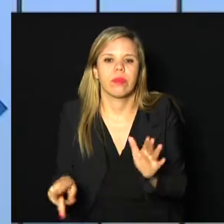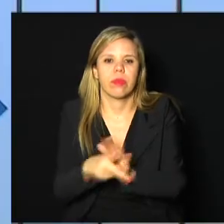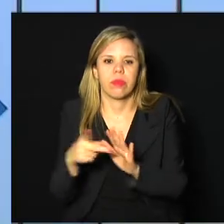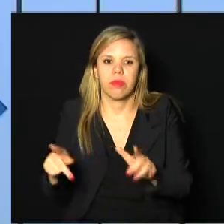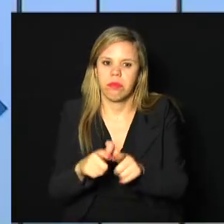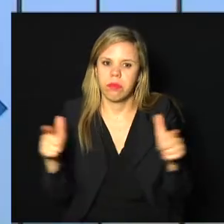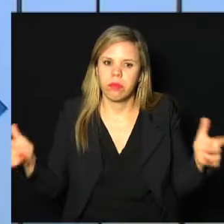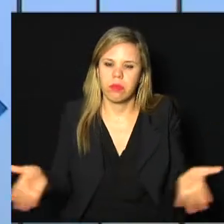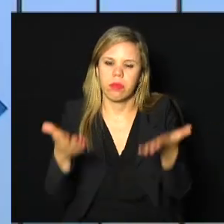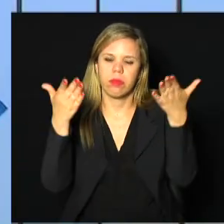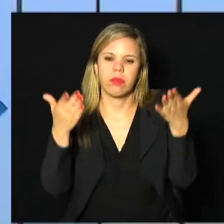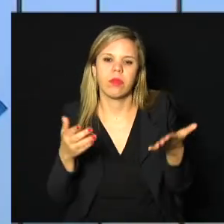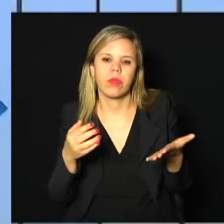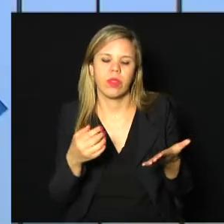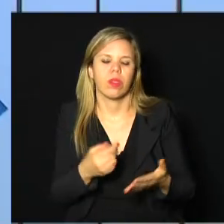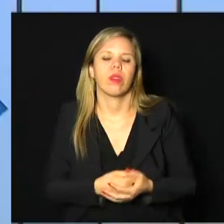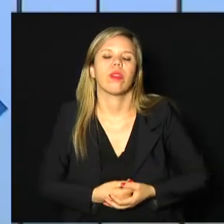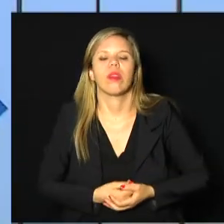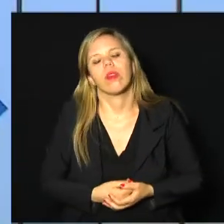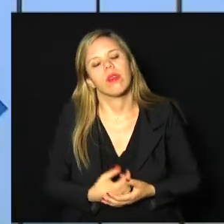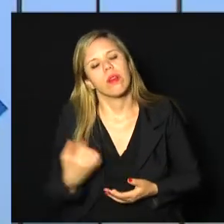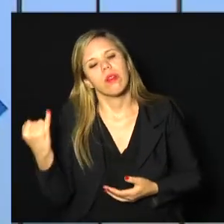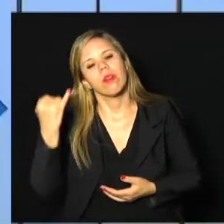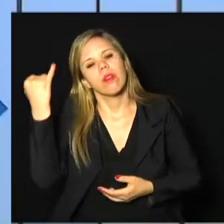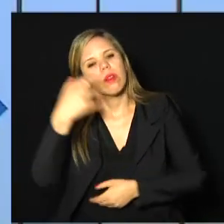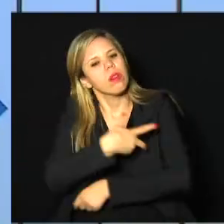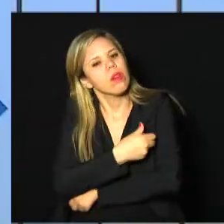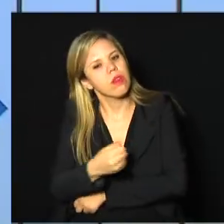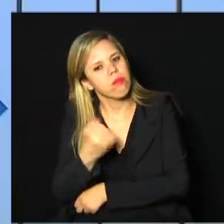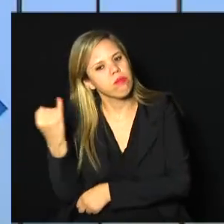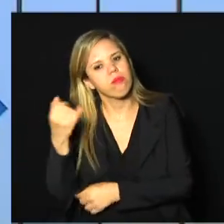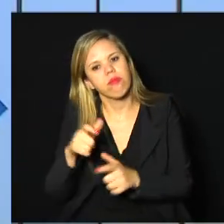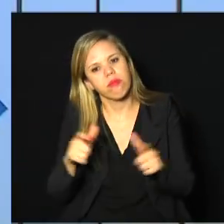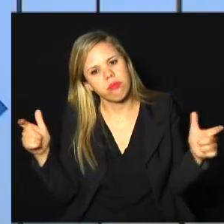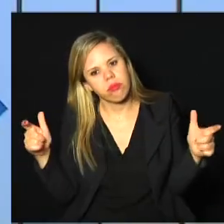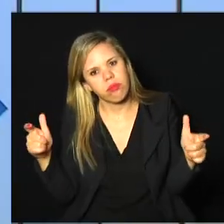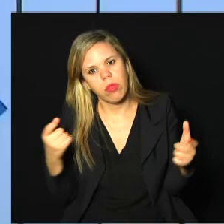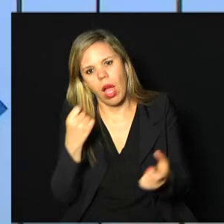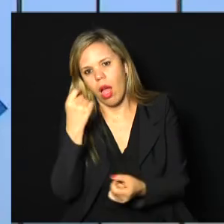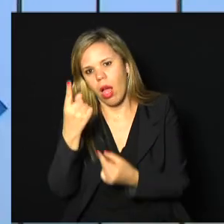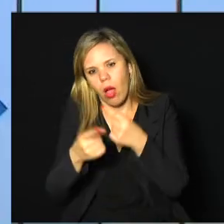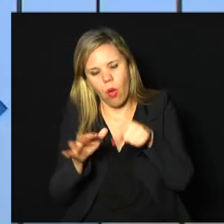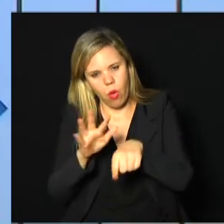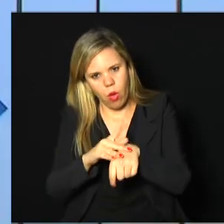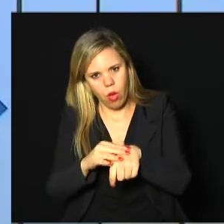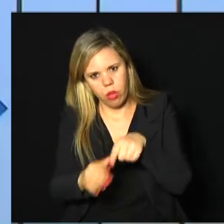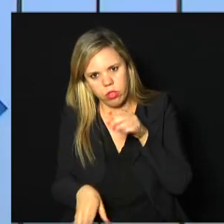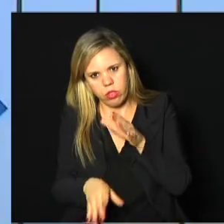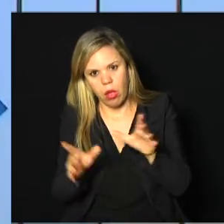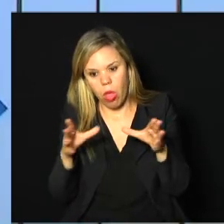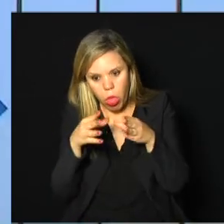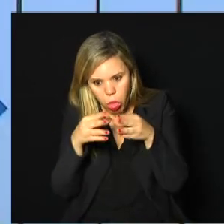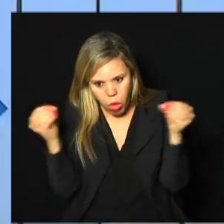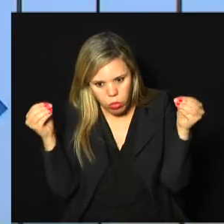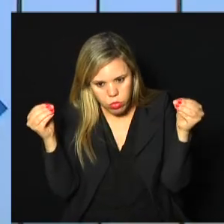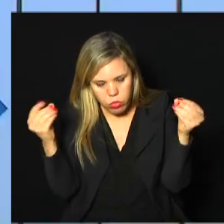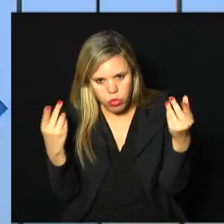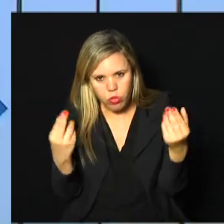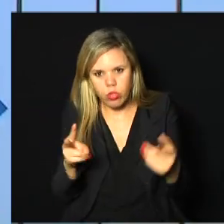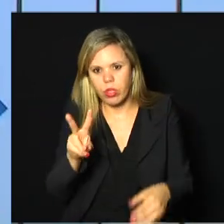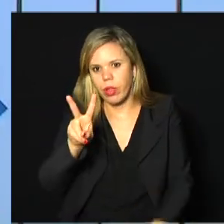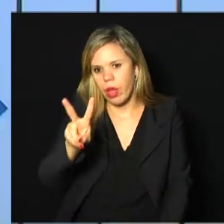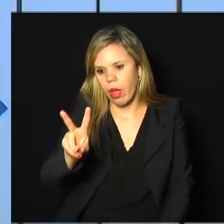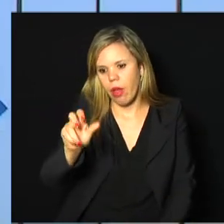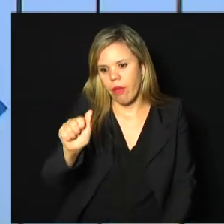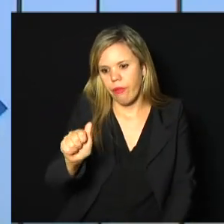de um bem maior. Agora, falando nisso, doutora, a importância da vacina é tão grande que algumas doenças chegaram a ser erradicadas, como